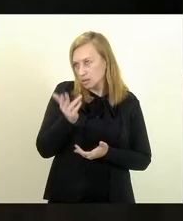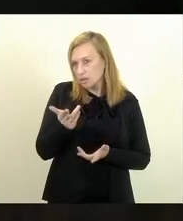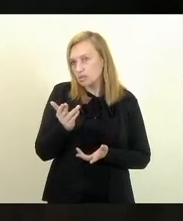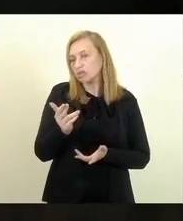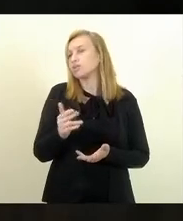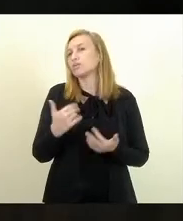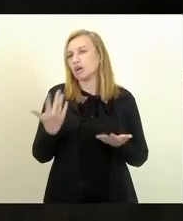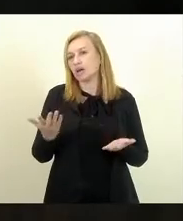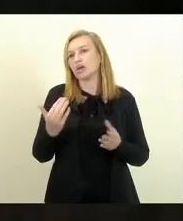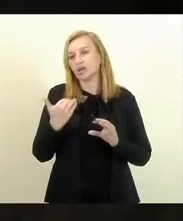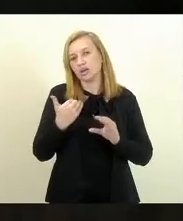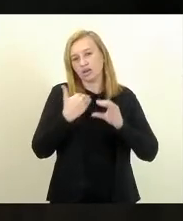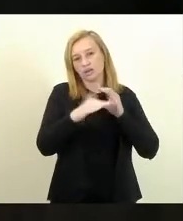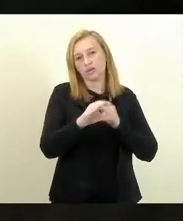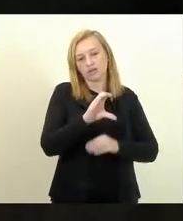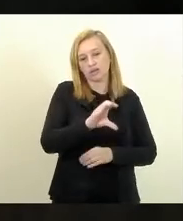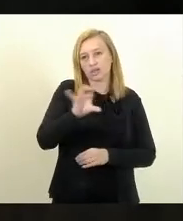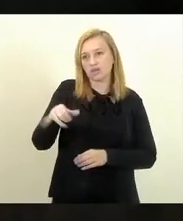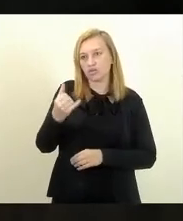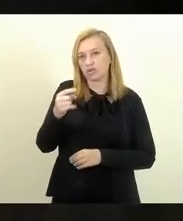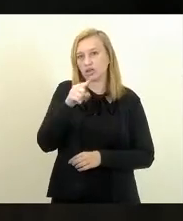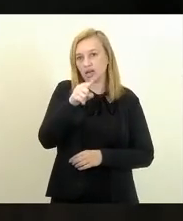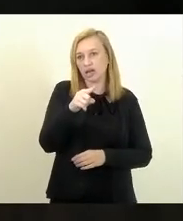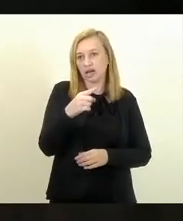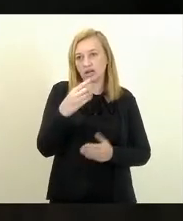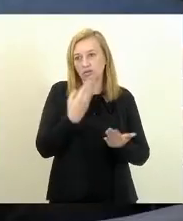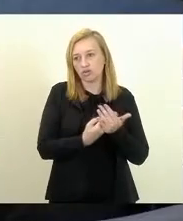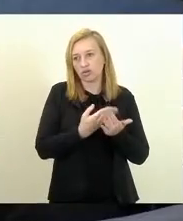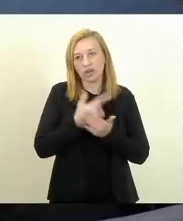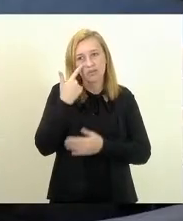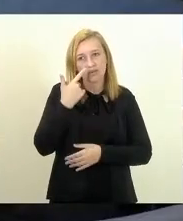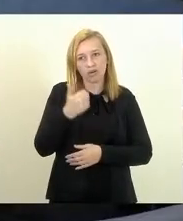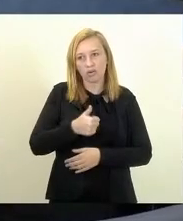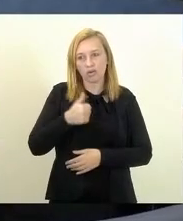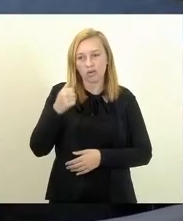igual, eu remeto à CCJ e lá define, tá bom?